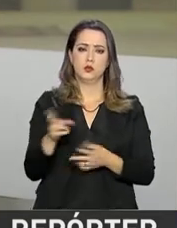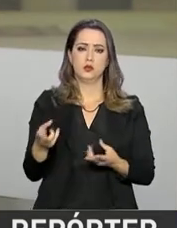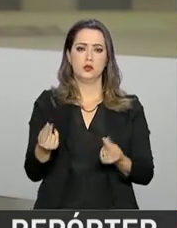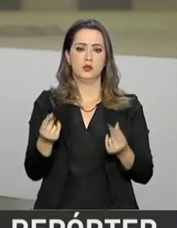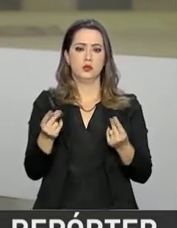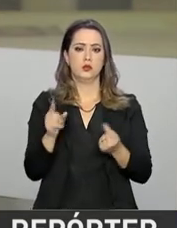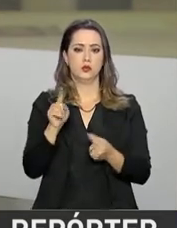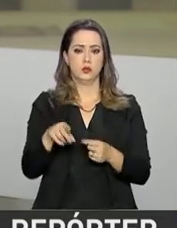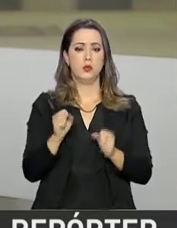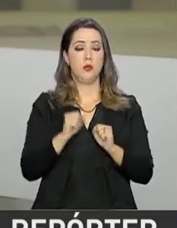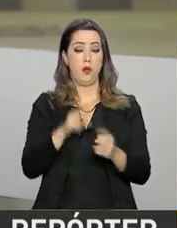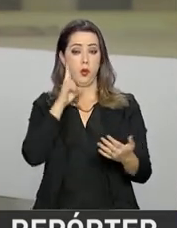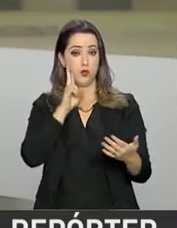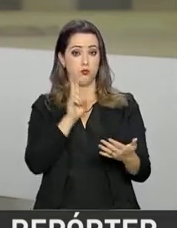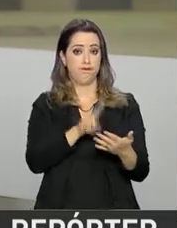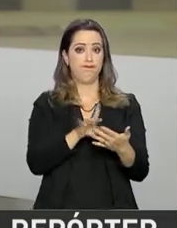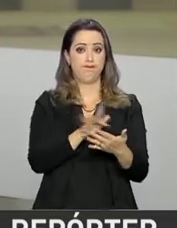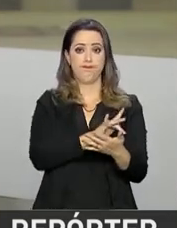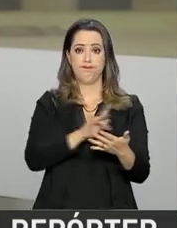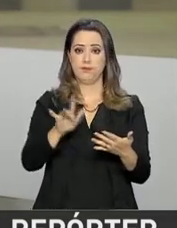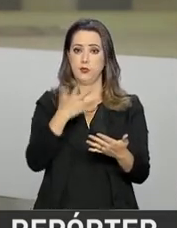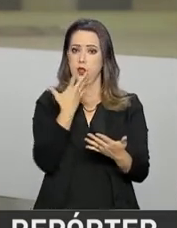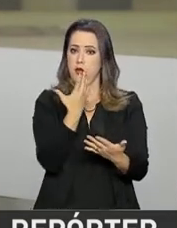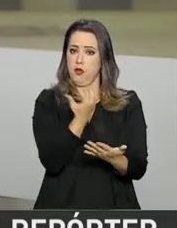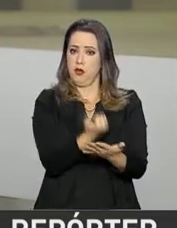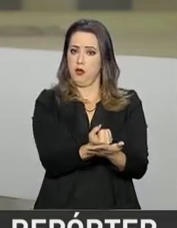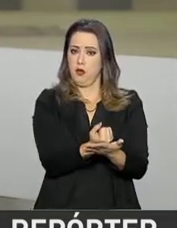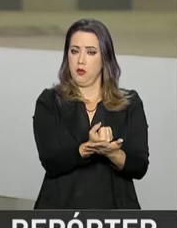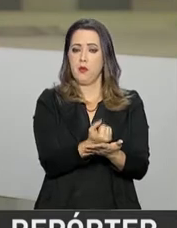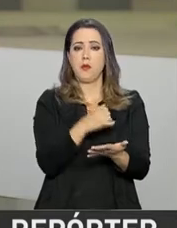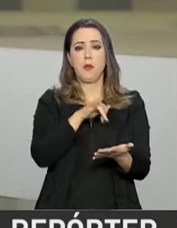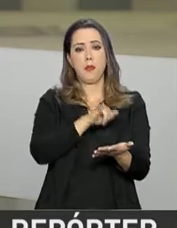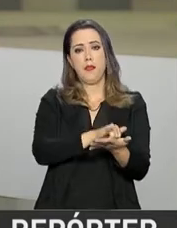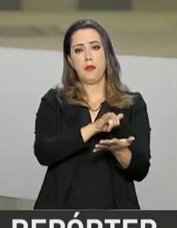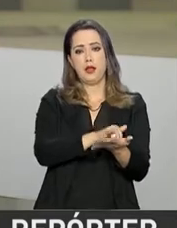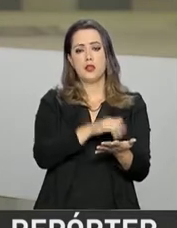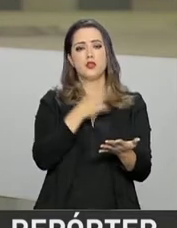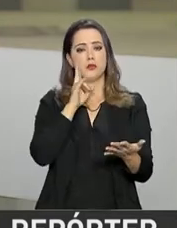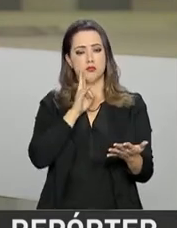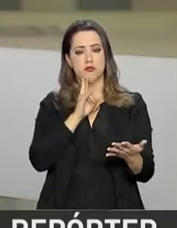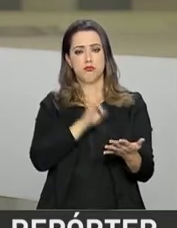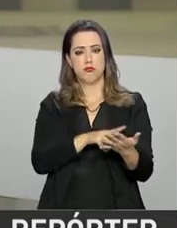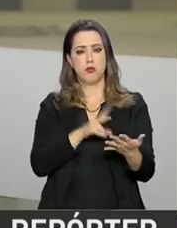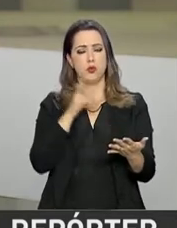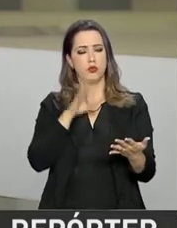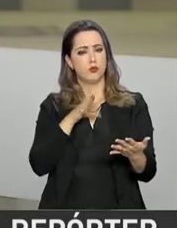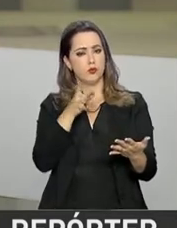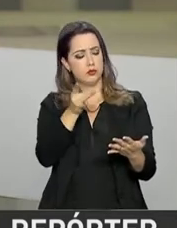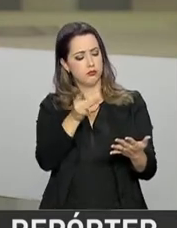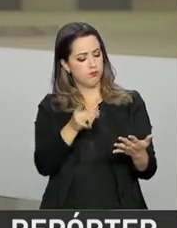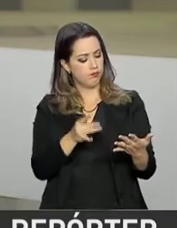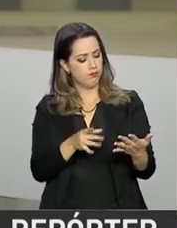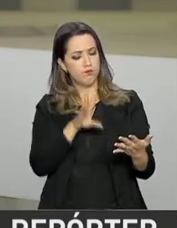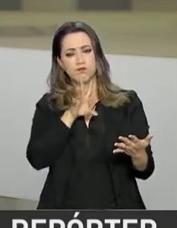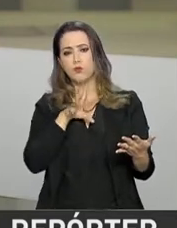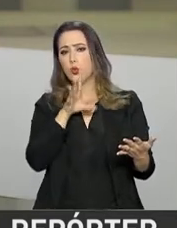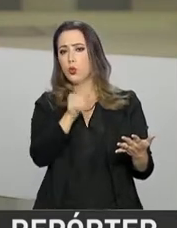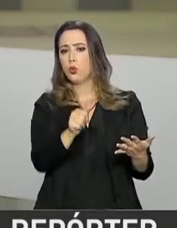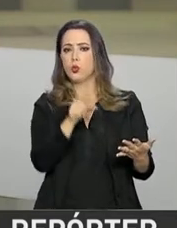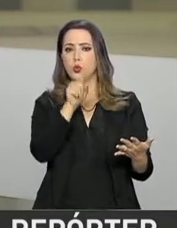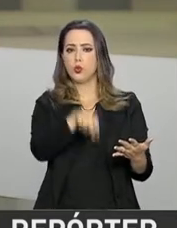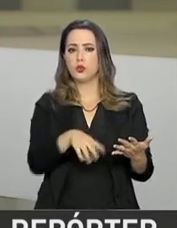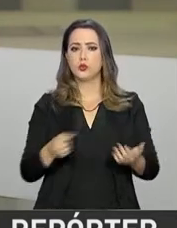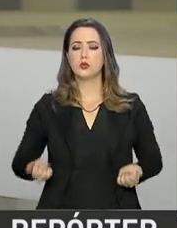acompanhada pelo celular o aplicativo siconv cidadão com a ferramenta é possível conferir e fiscalizar